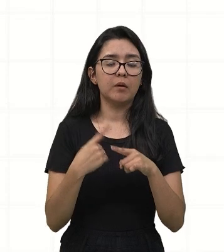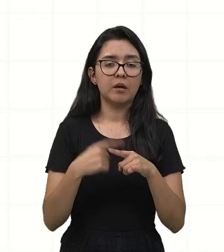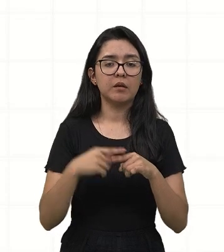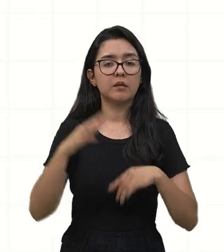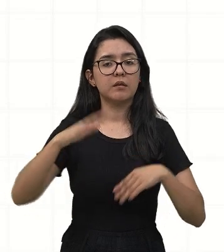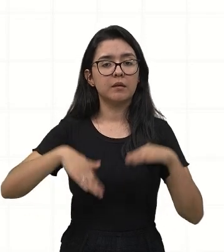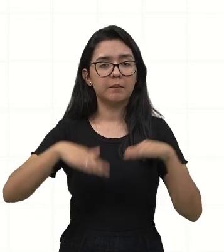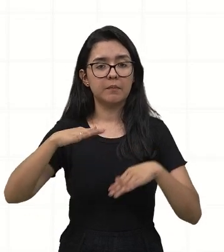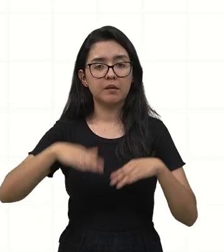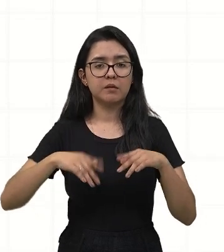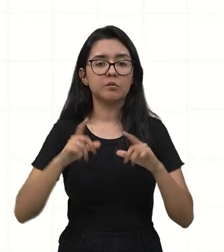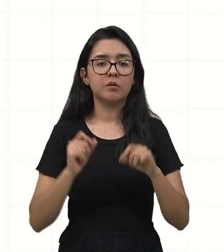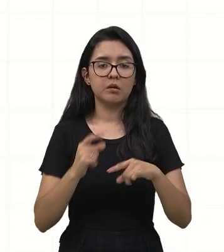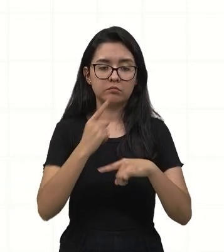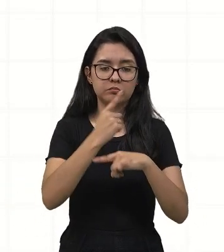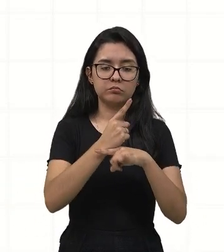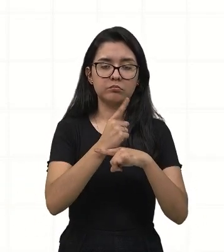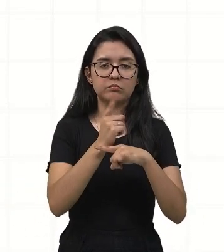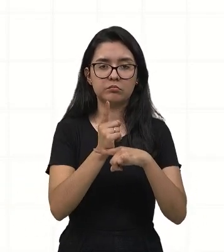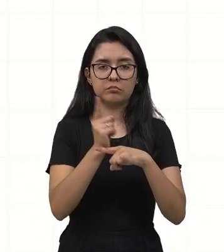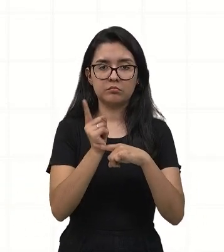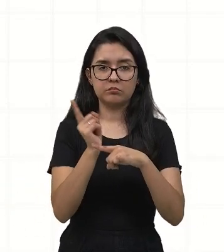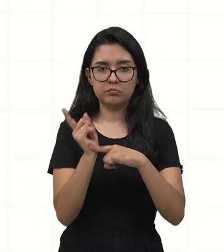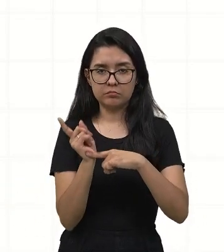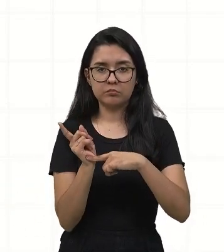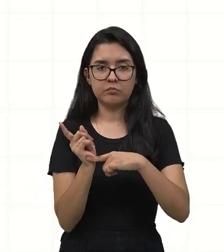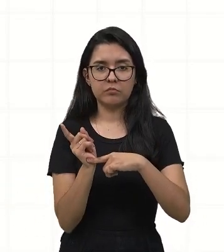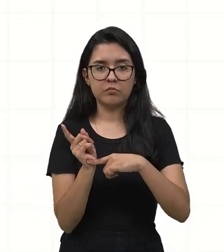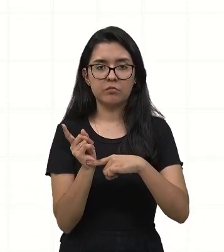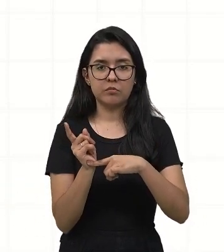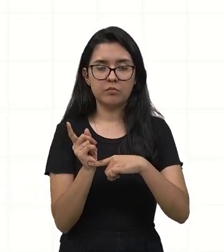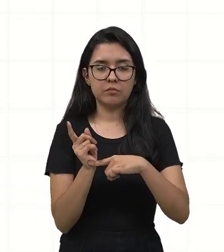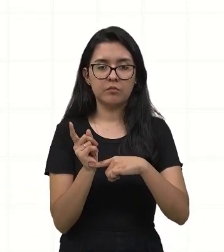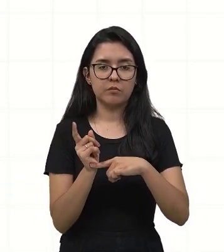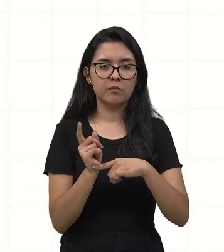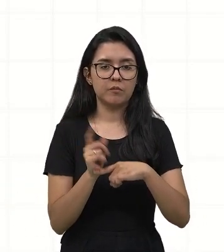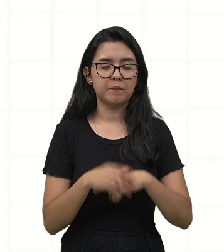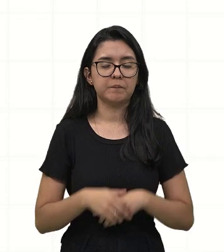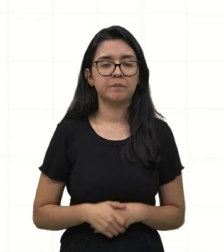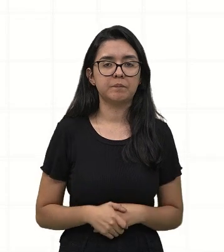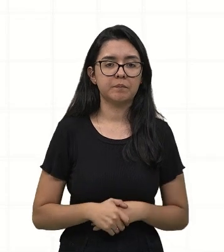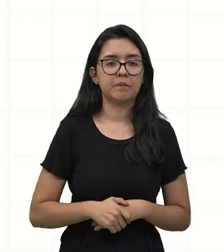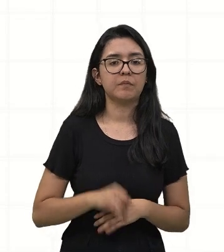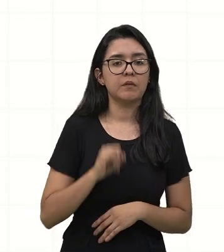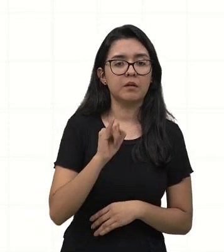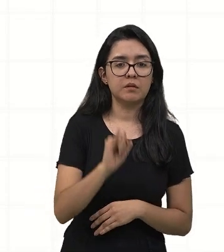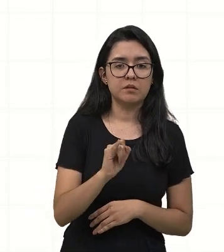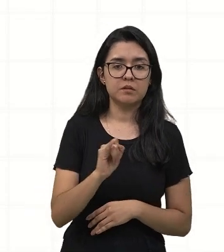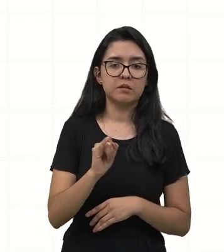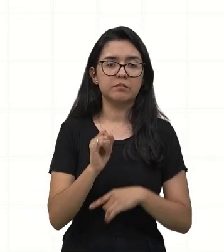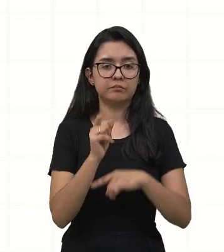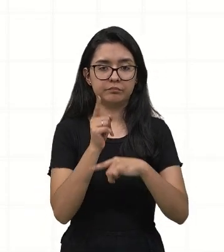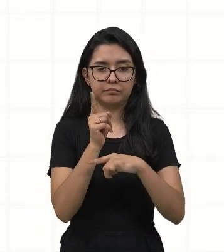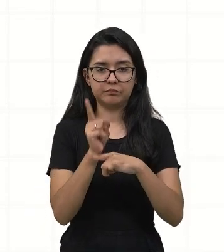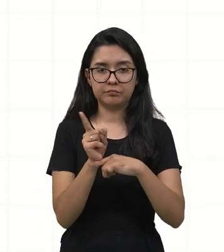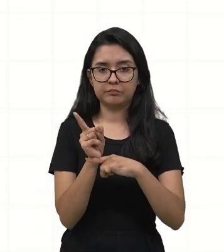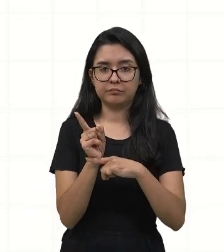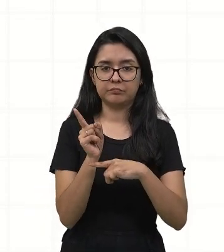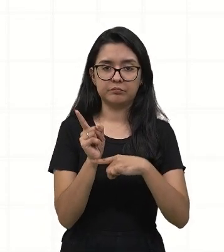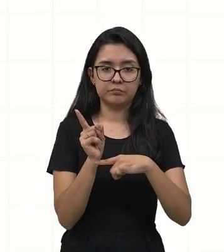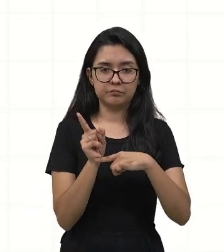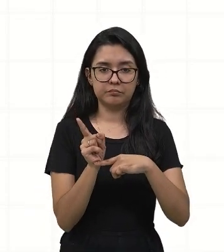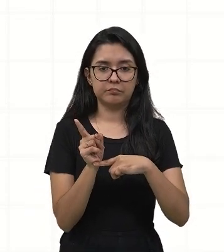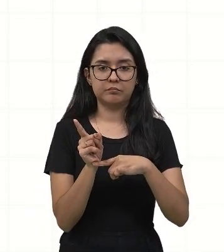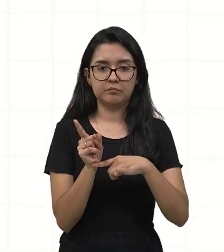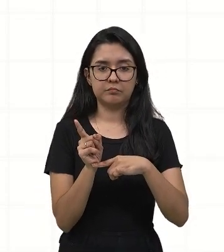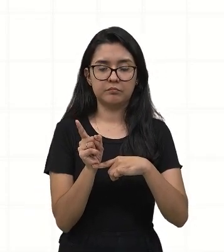da posição que você vai medir o ângulo, tá bom? Se você vai estar medindo no sentido horário, ó, quando eu falo